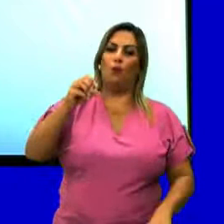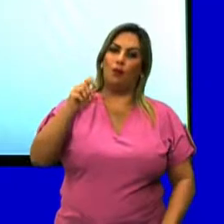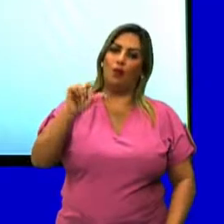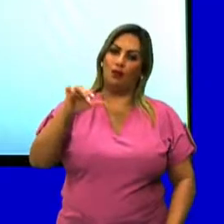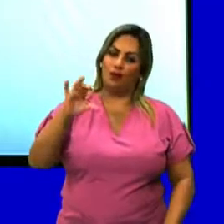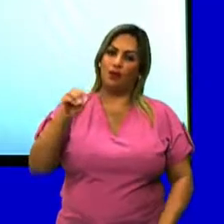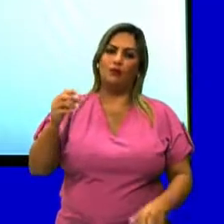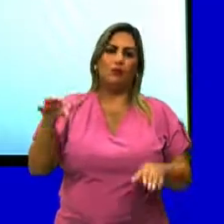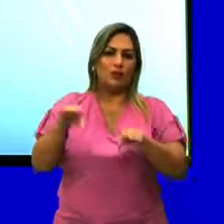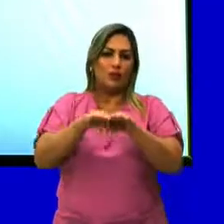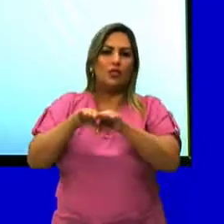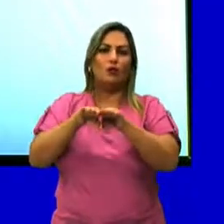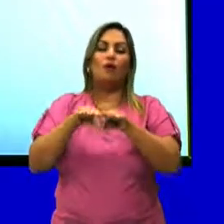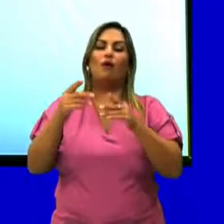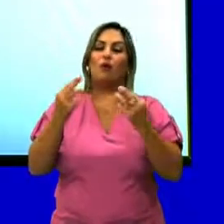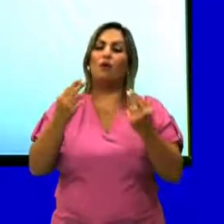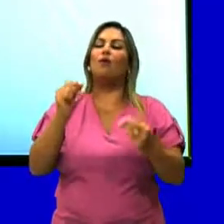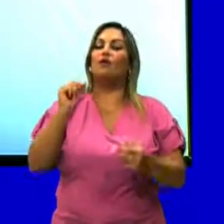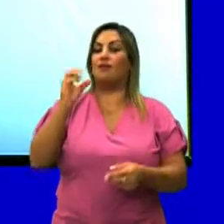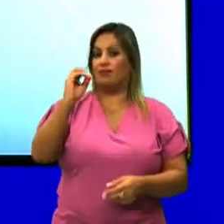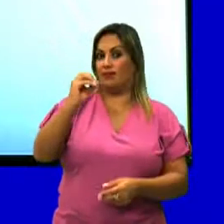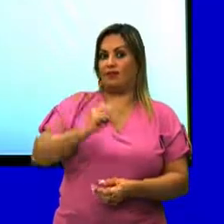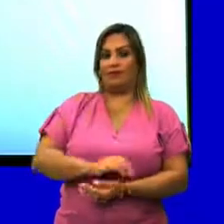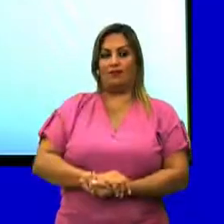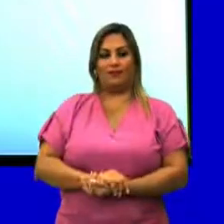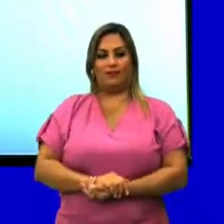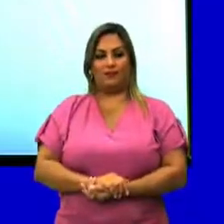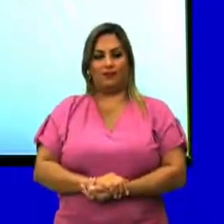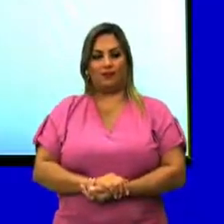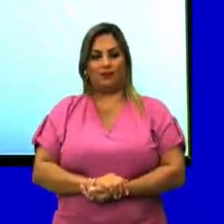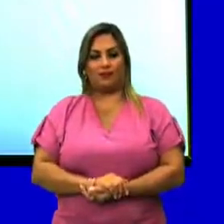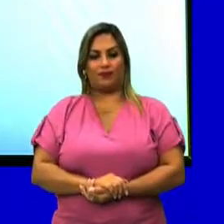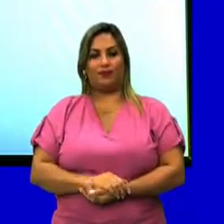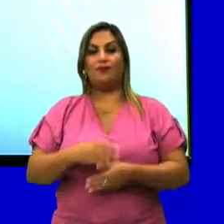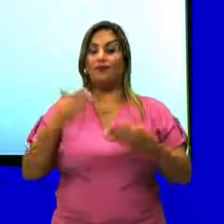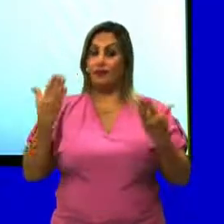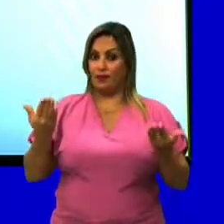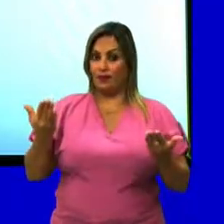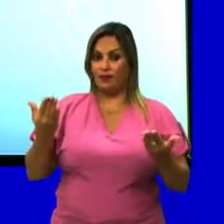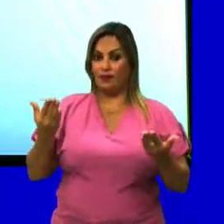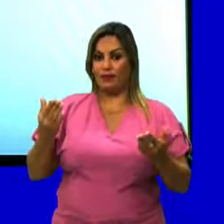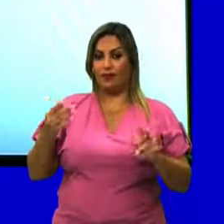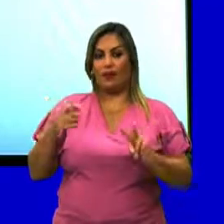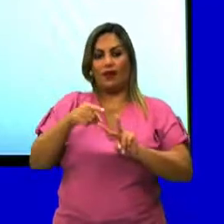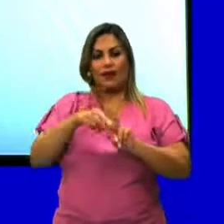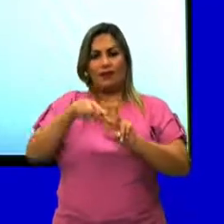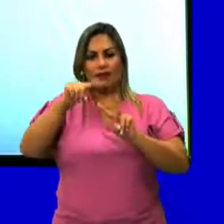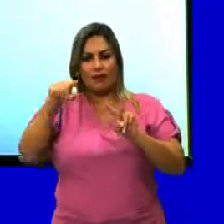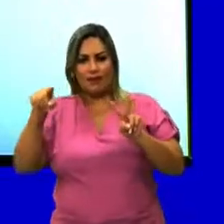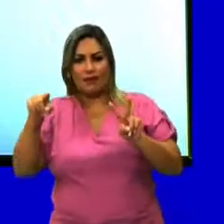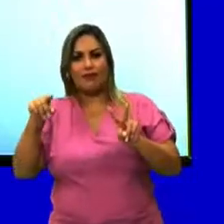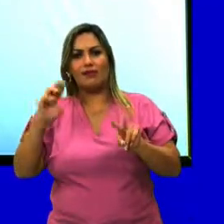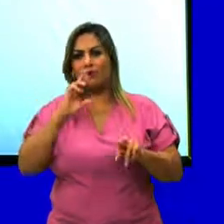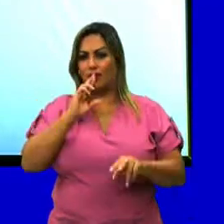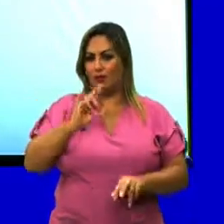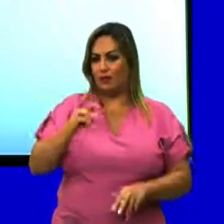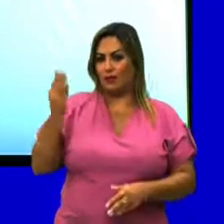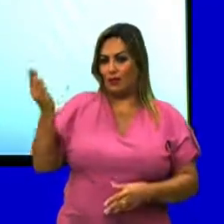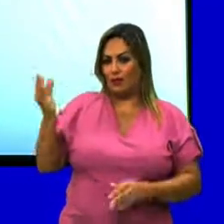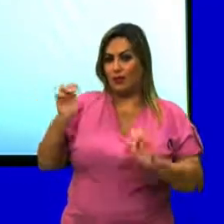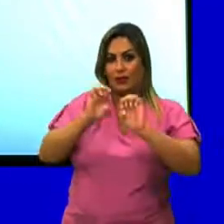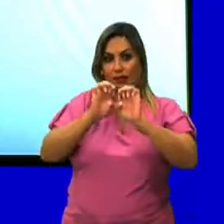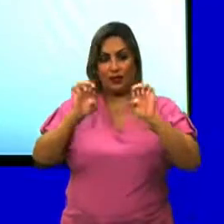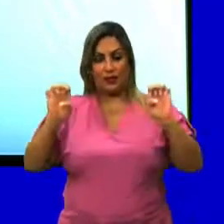polinômio quando igual a zero Ok então esse aqui se eu pegar as raízes ou solução